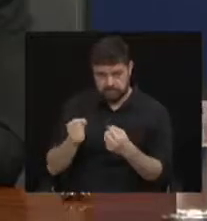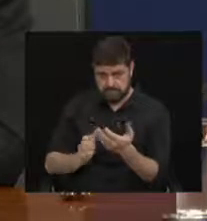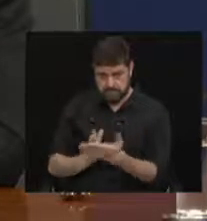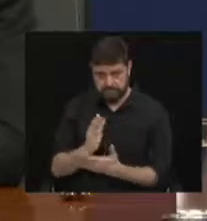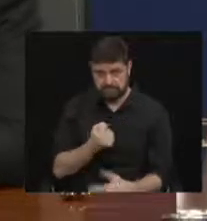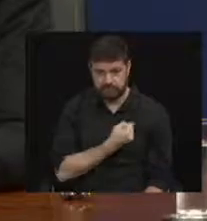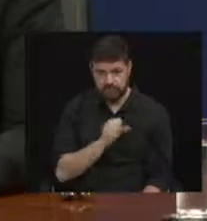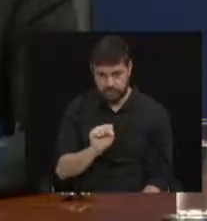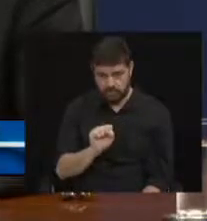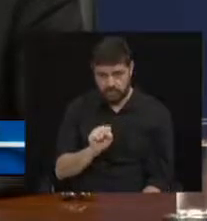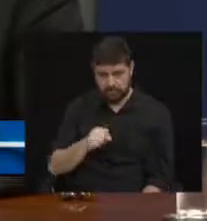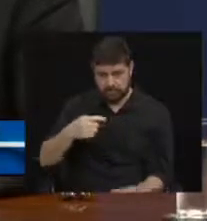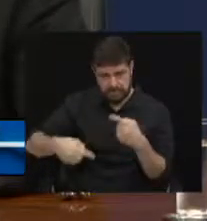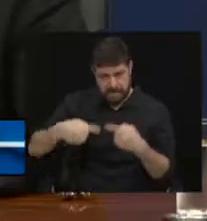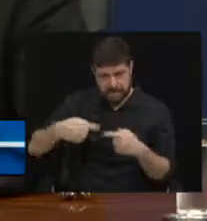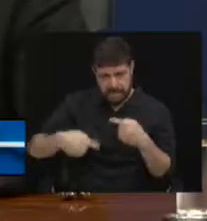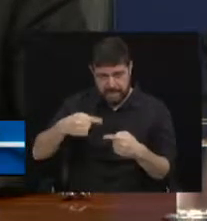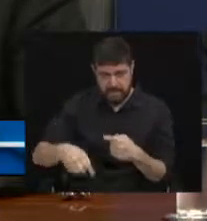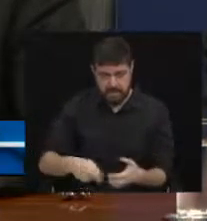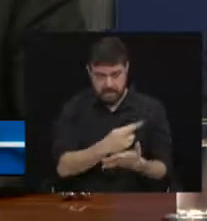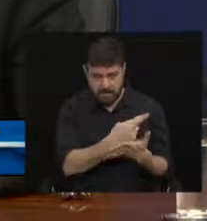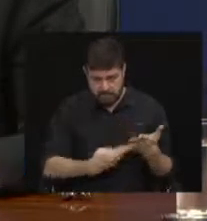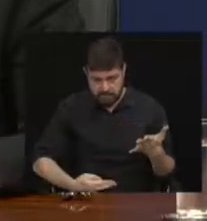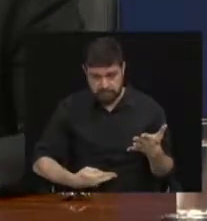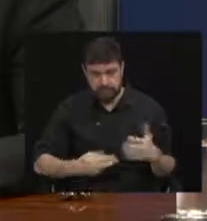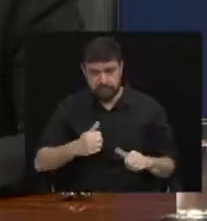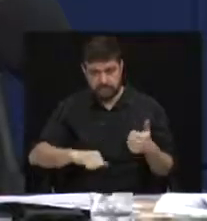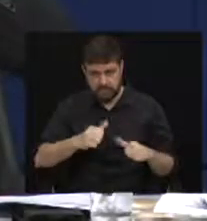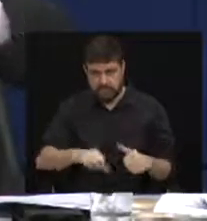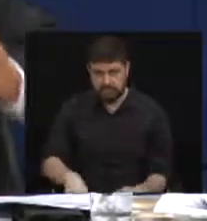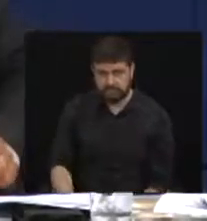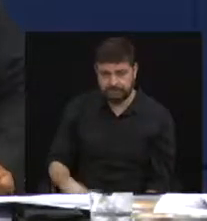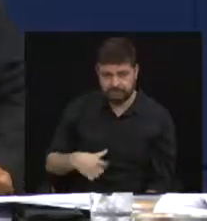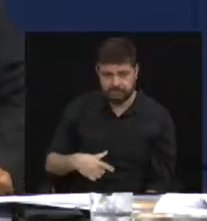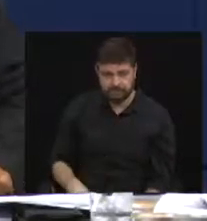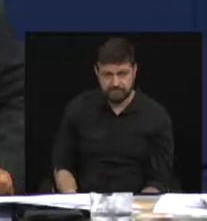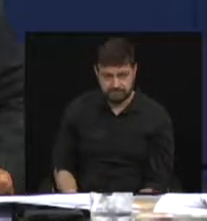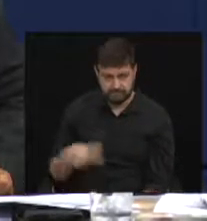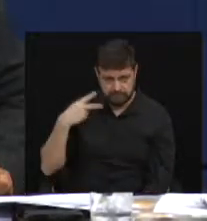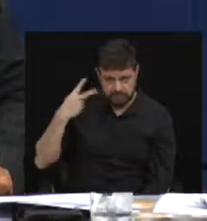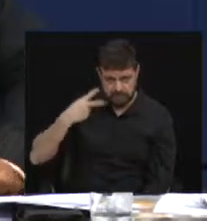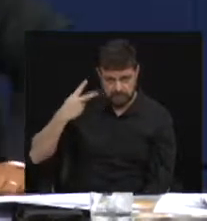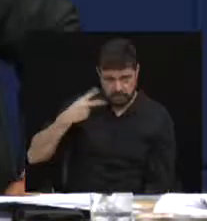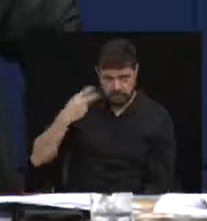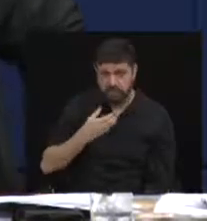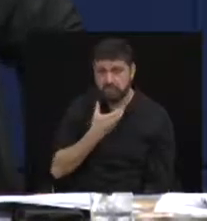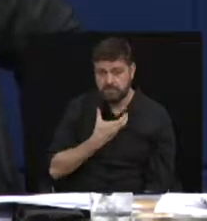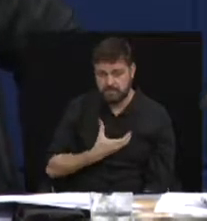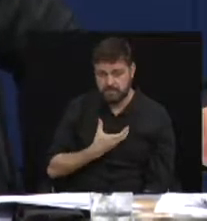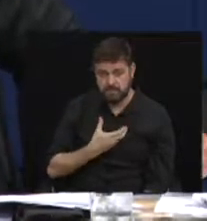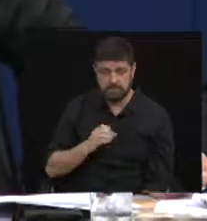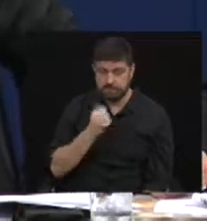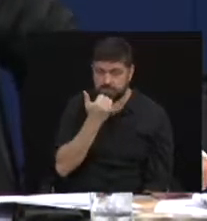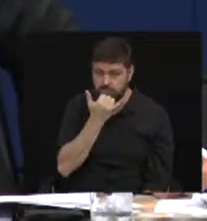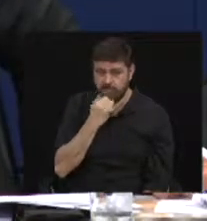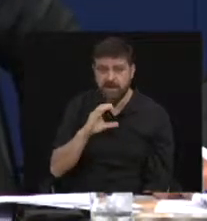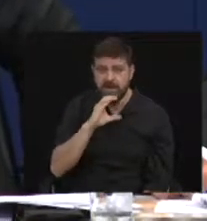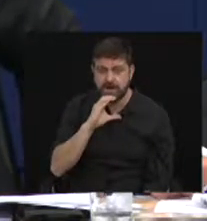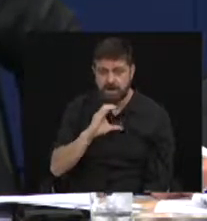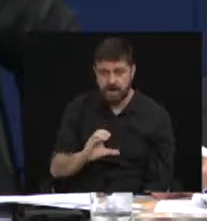ausente. Vinícius Gratti, ausente. Zé Carlos, sim. 21. Senhor presidente, 21 votos favoráveis. 21 votos favoráveis, a matéria está aprovada. A